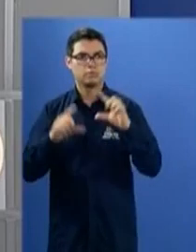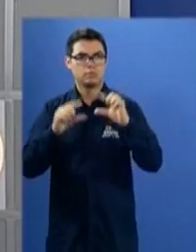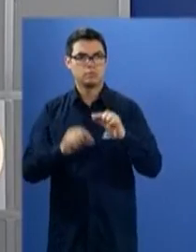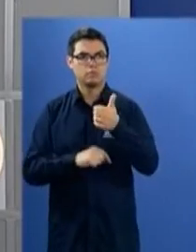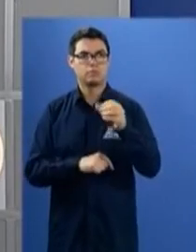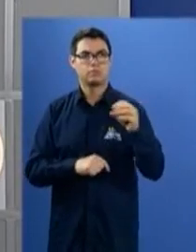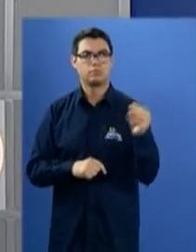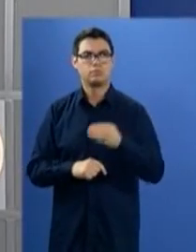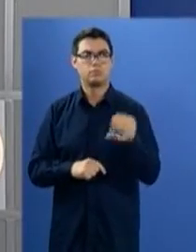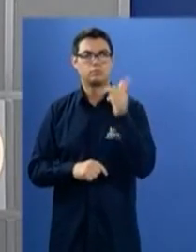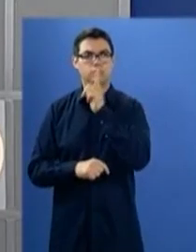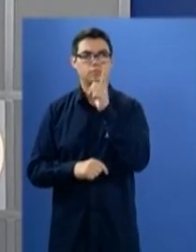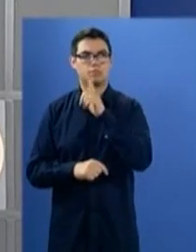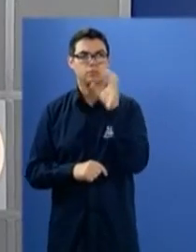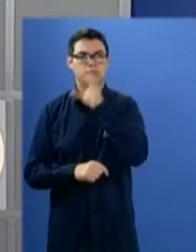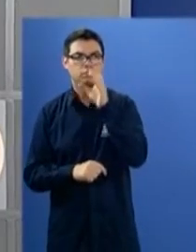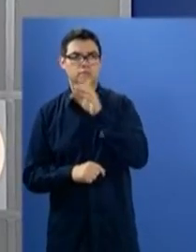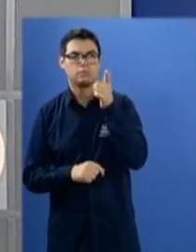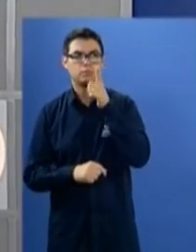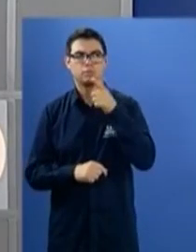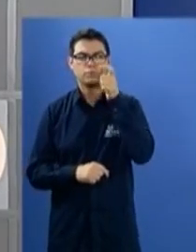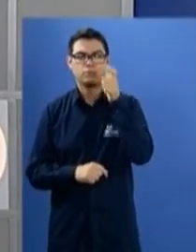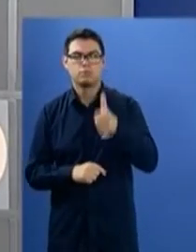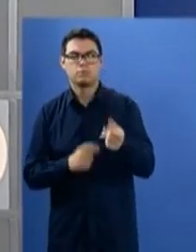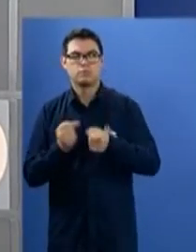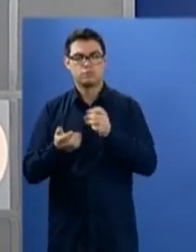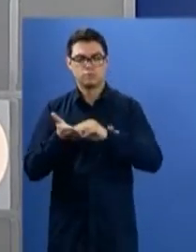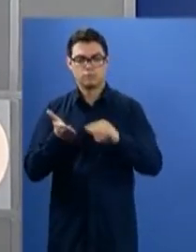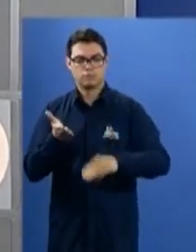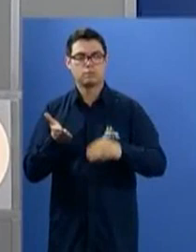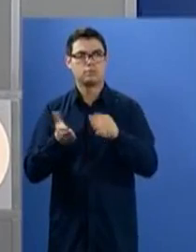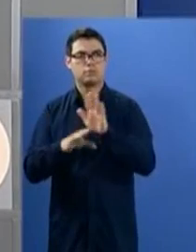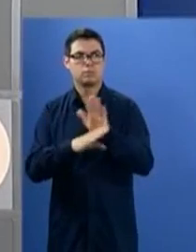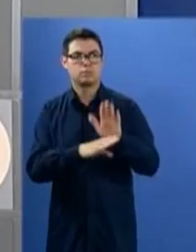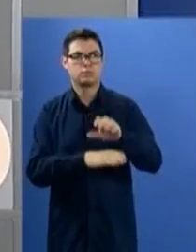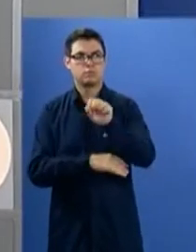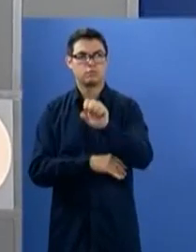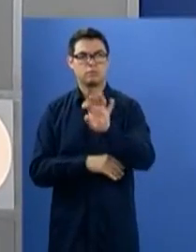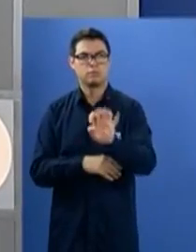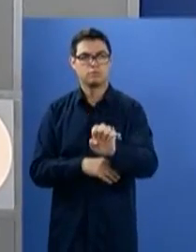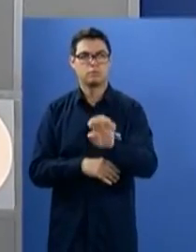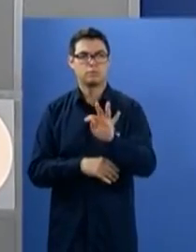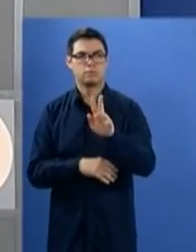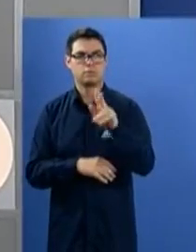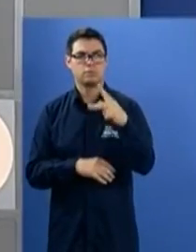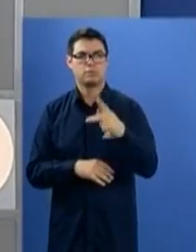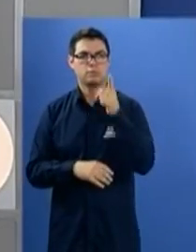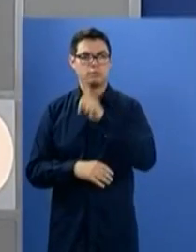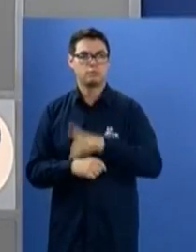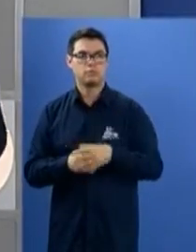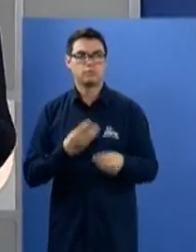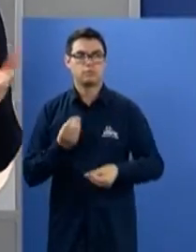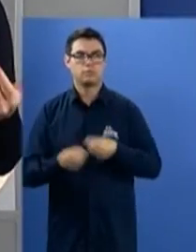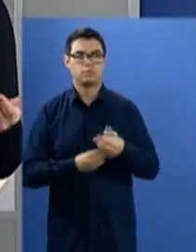10 minutos. Olha que interessante essa técnica, reduzir todos os setups para menos de 10 minutos. E